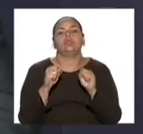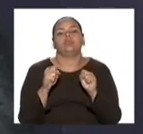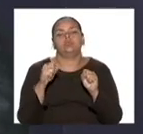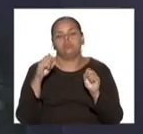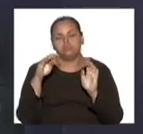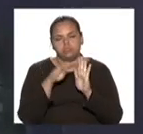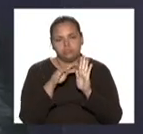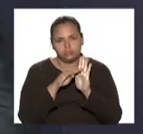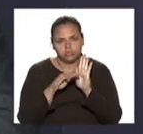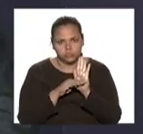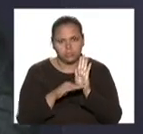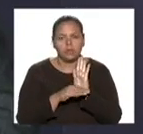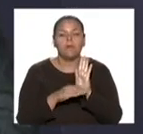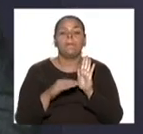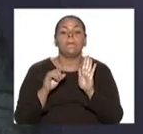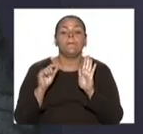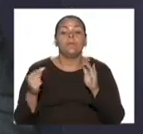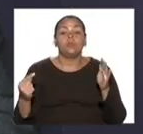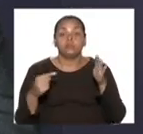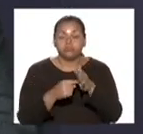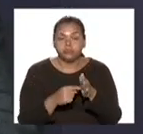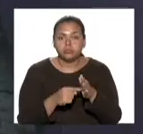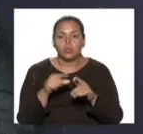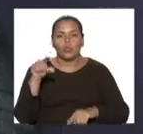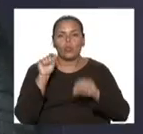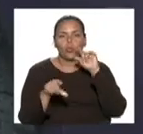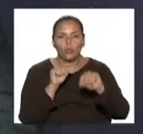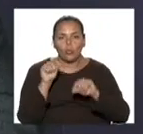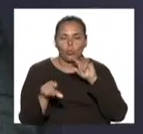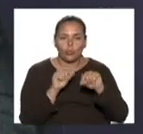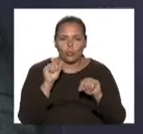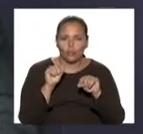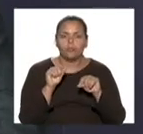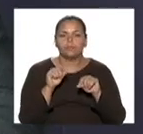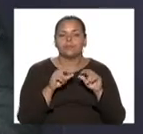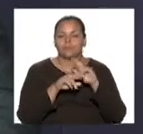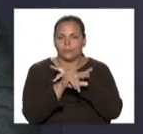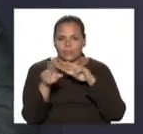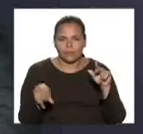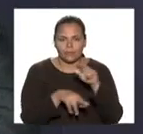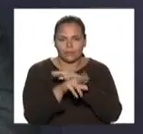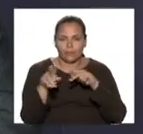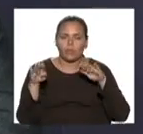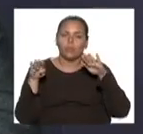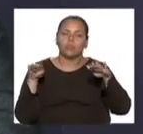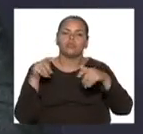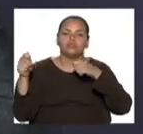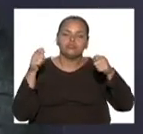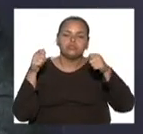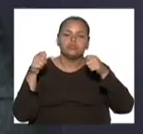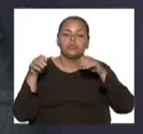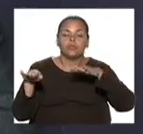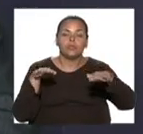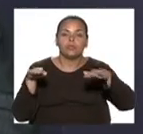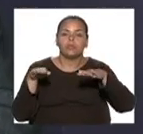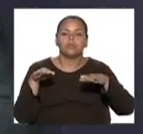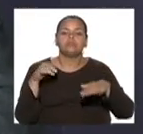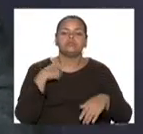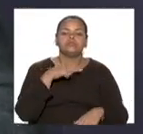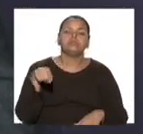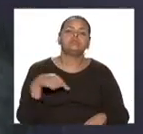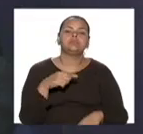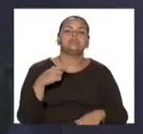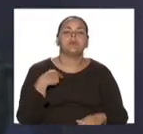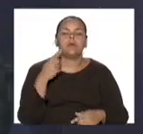do critério objetivo que traça, escolher dentro da diversidade dos movimentos, dos segmentos, a